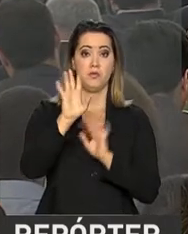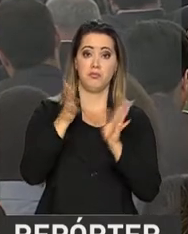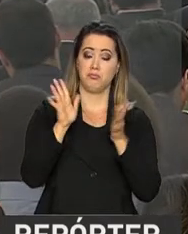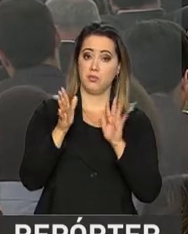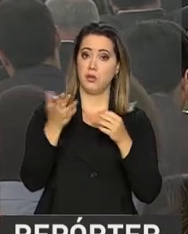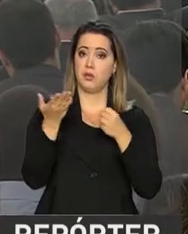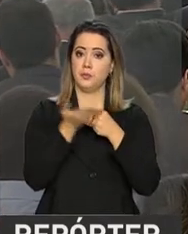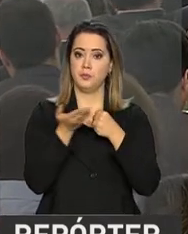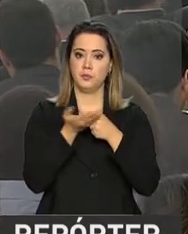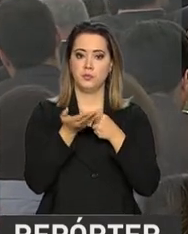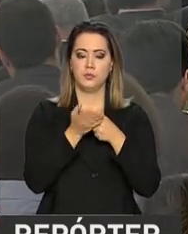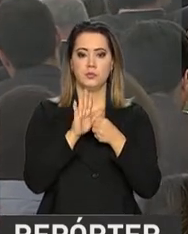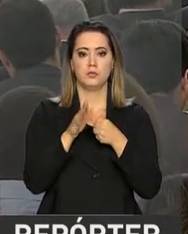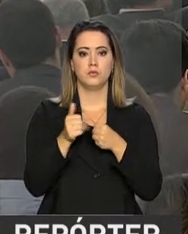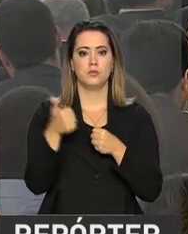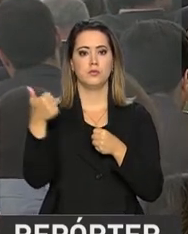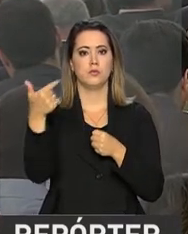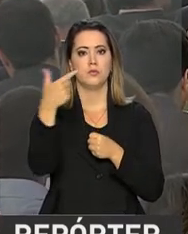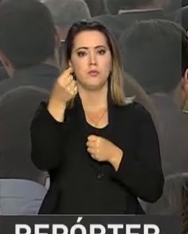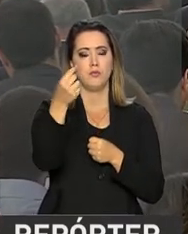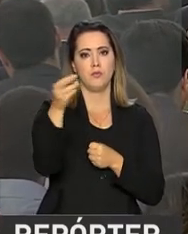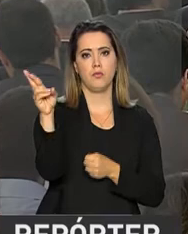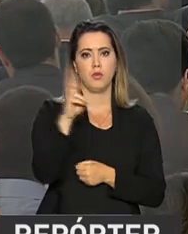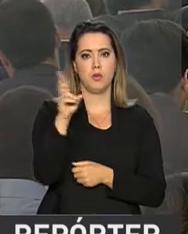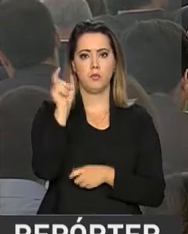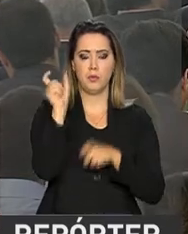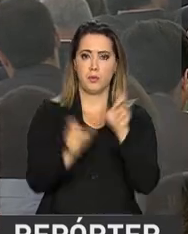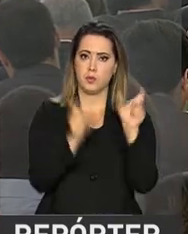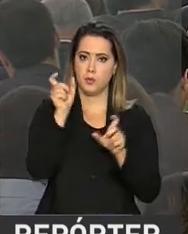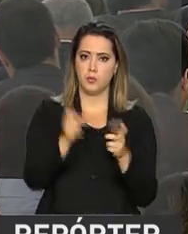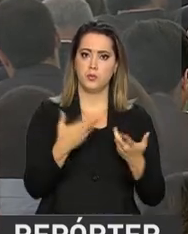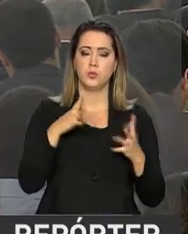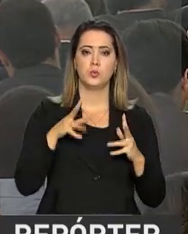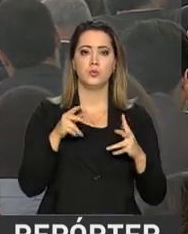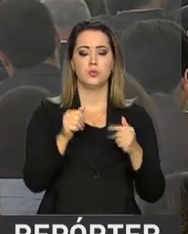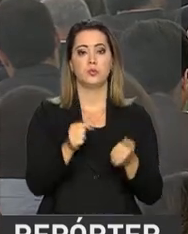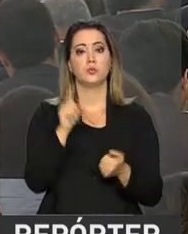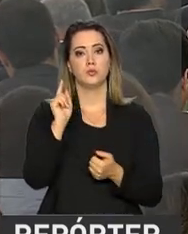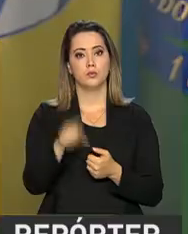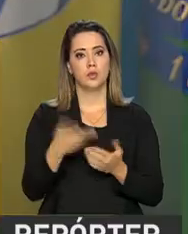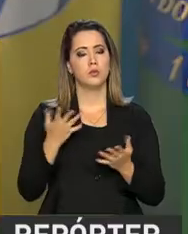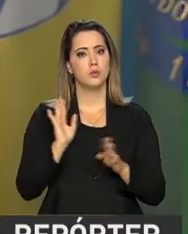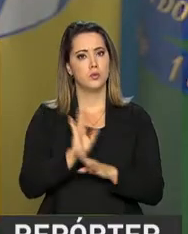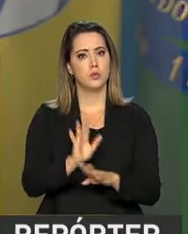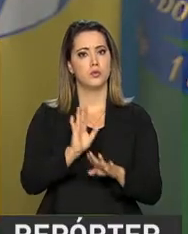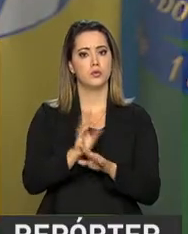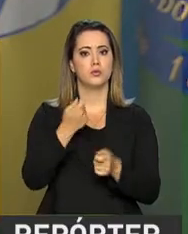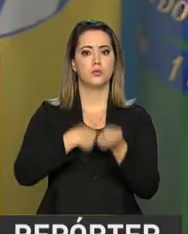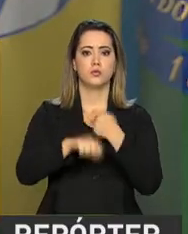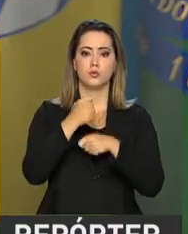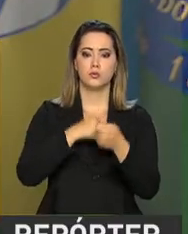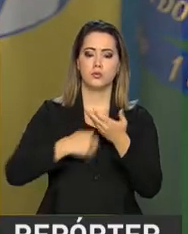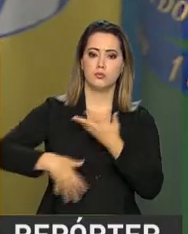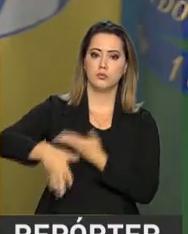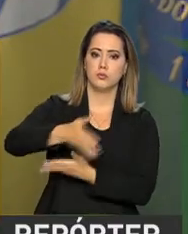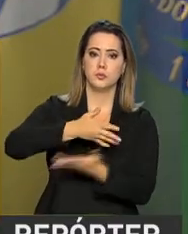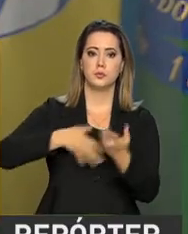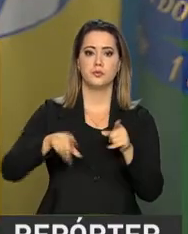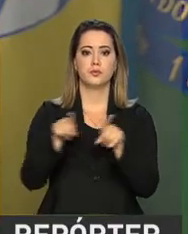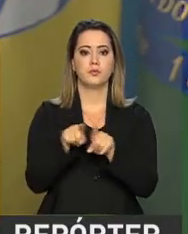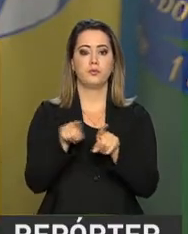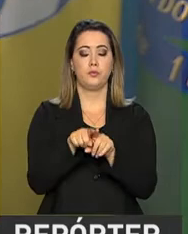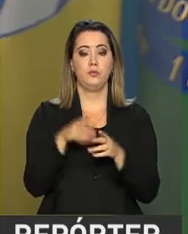é de bi 200 reais por pessoa o instituto será uma injeção na economia além do que